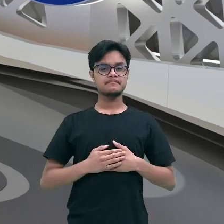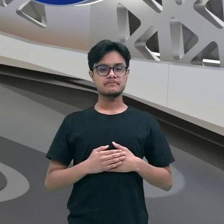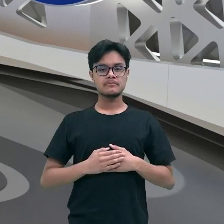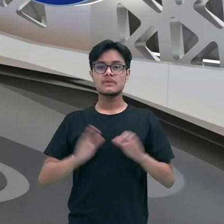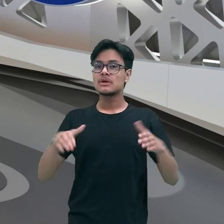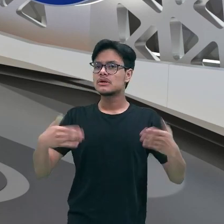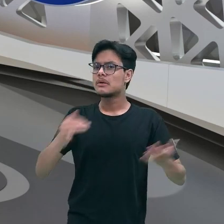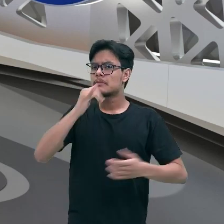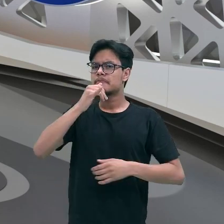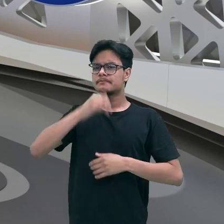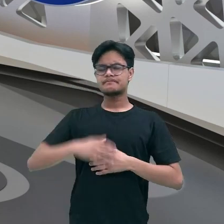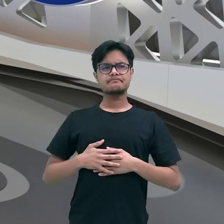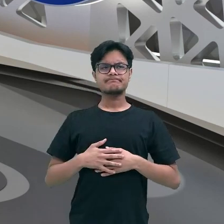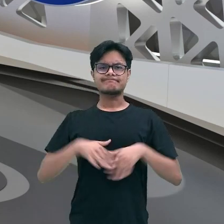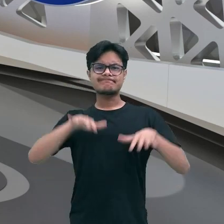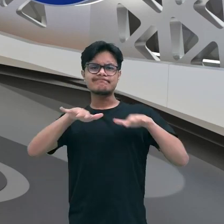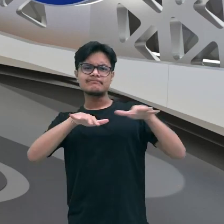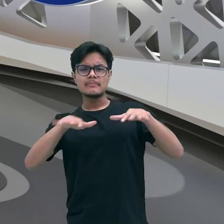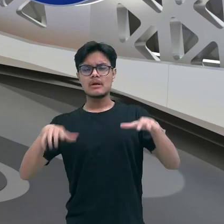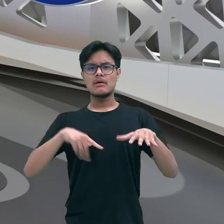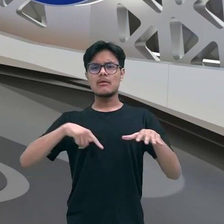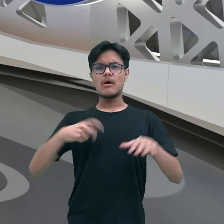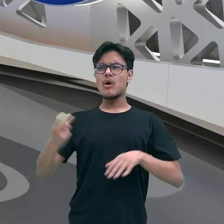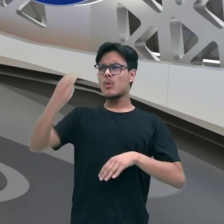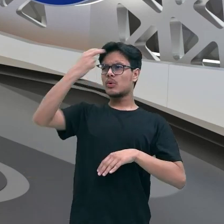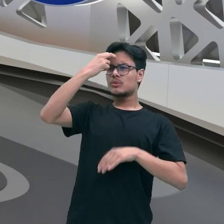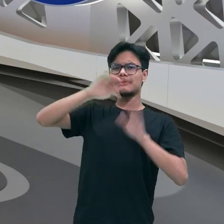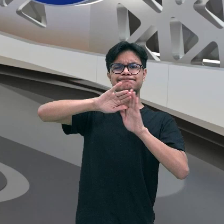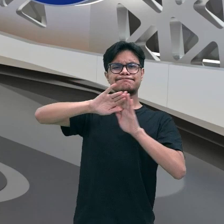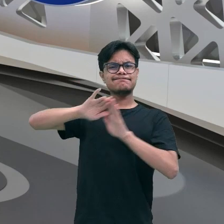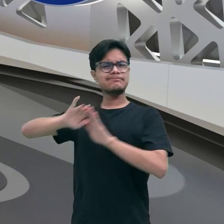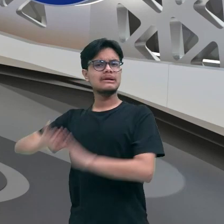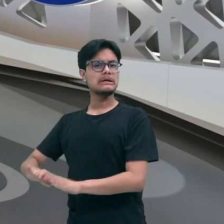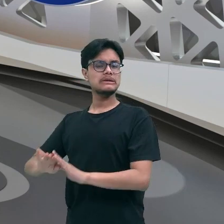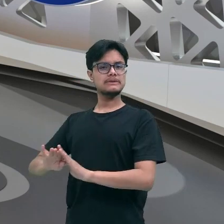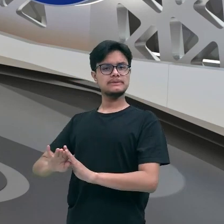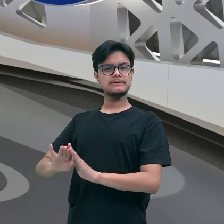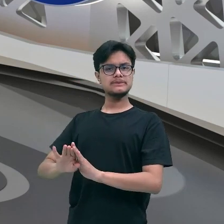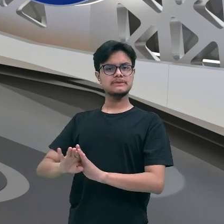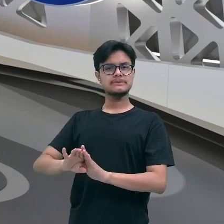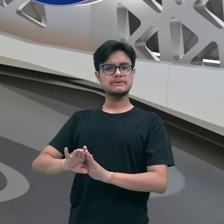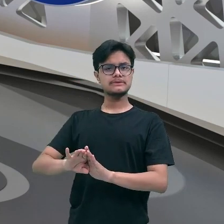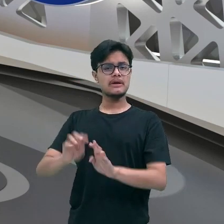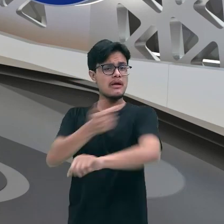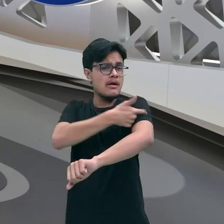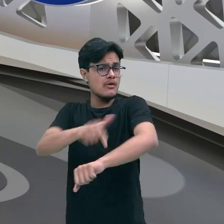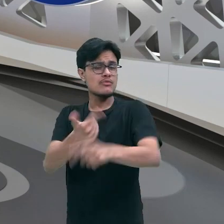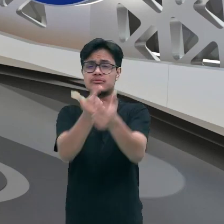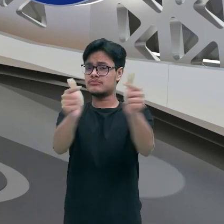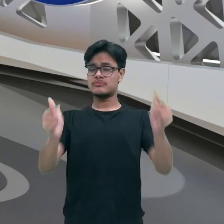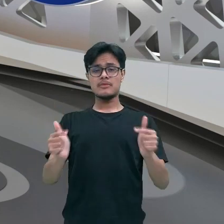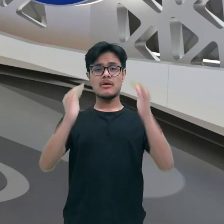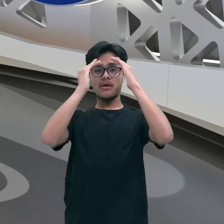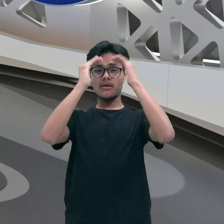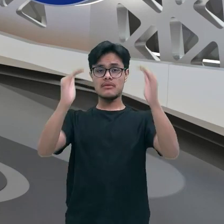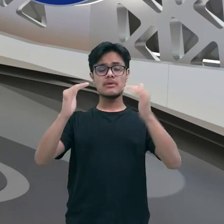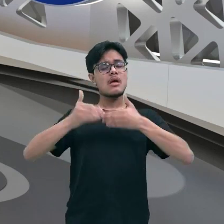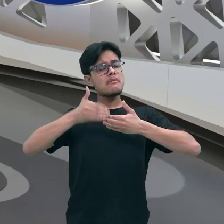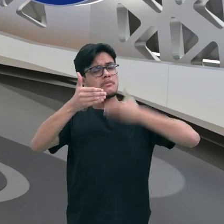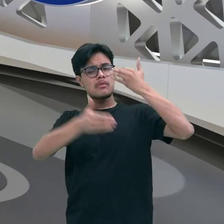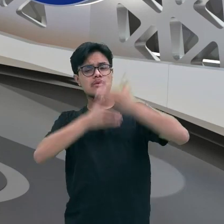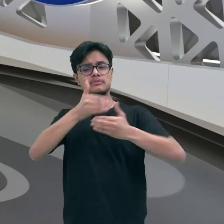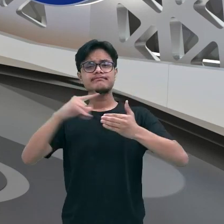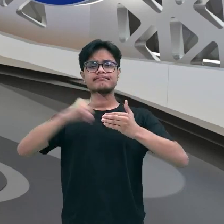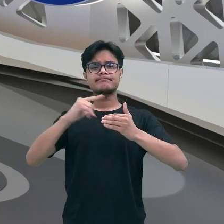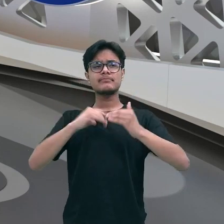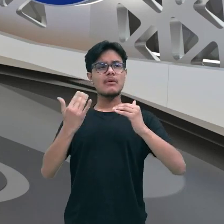passando por isso, você está ali rompendo com aquilo que é a sua cultura e com todo o processo que aquilo iria desencadear, né? Você